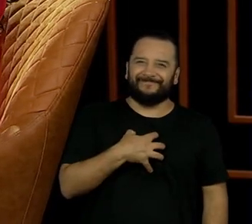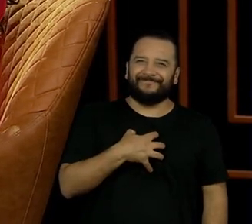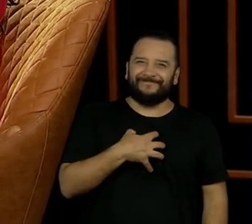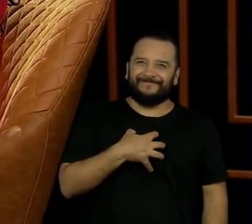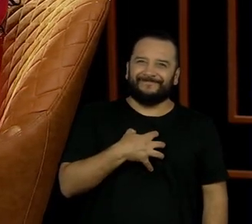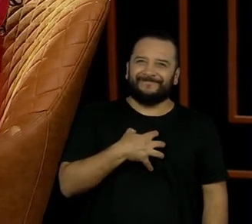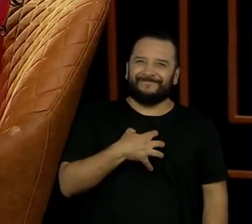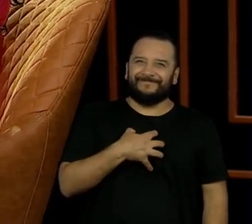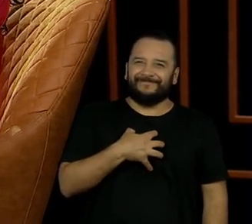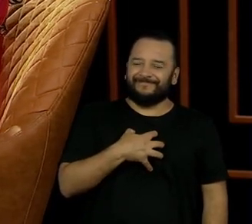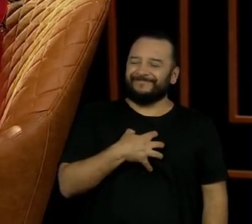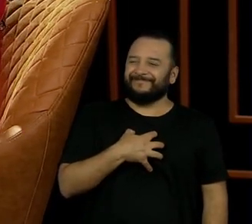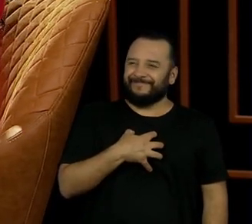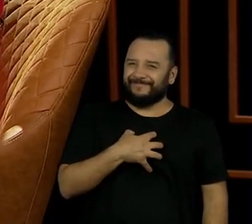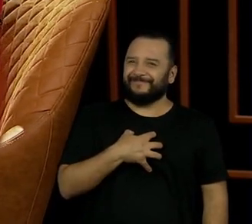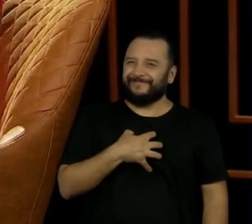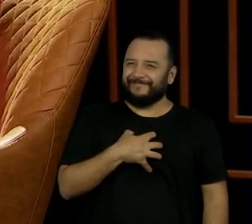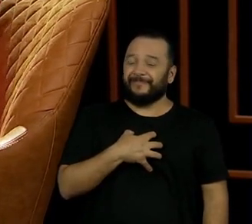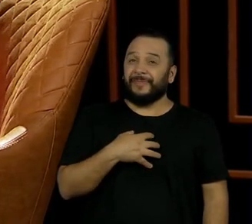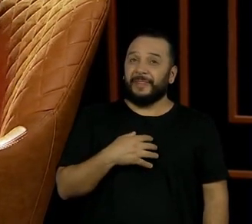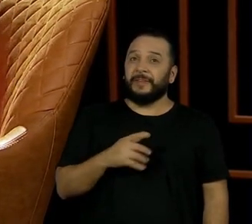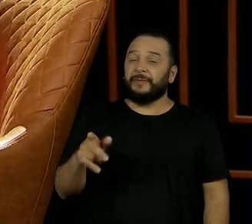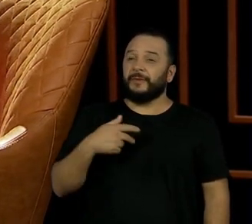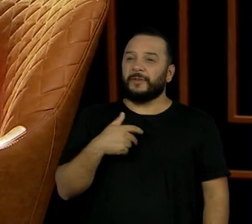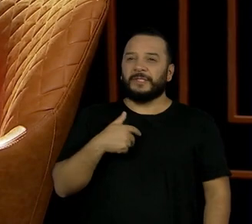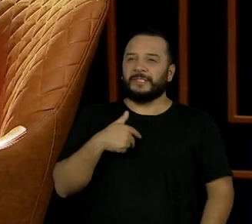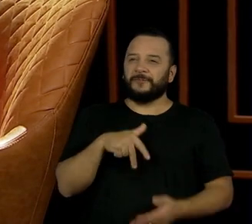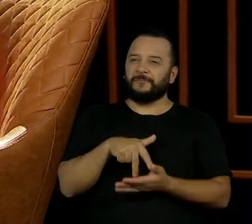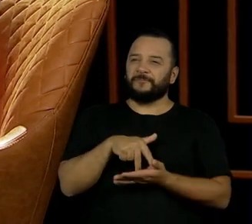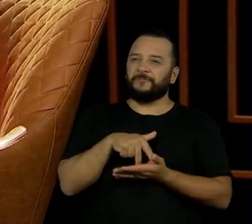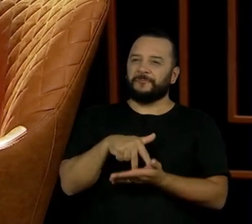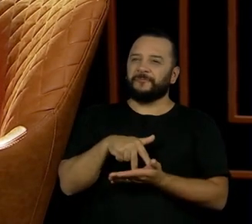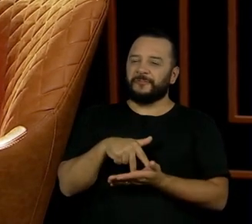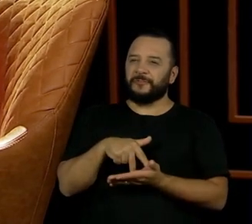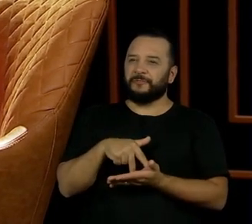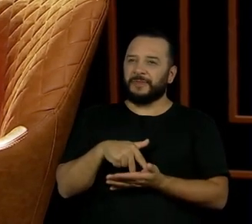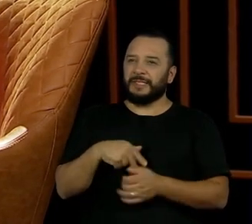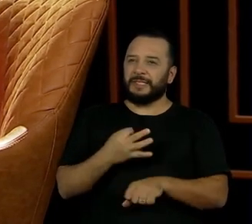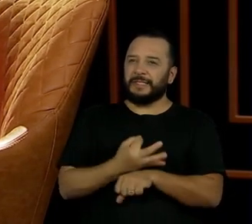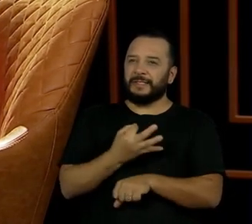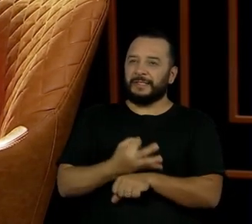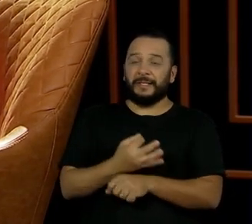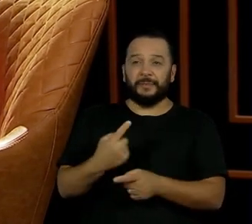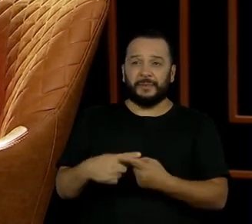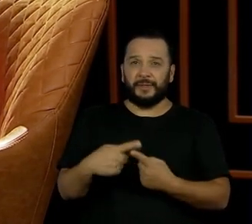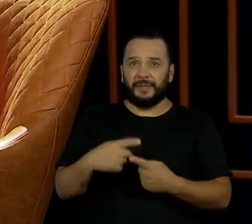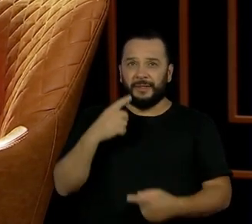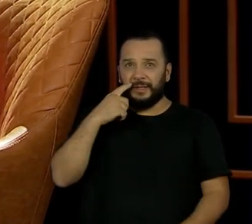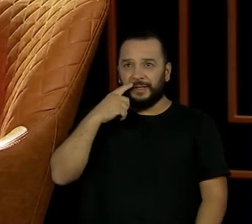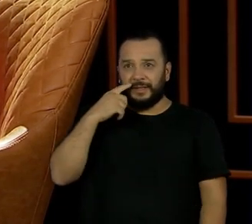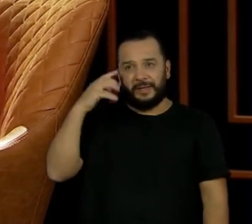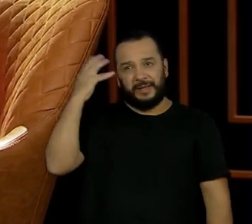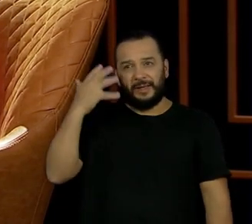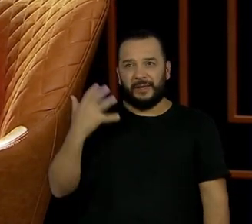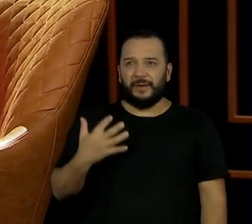eu falei Paula você vai se manter firme porque Elza é